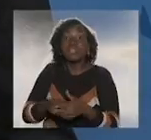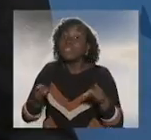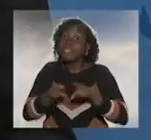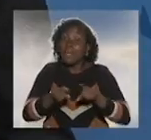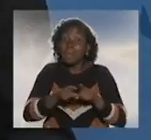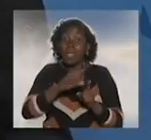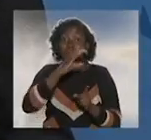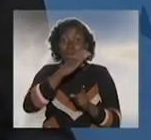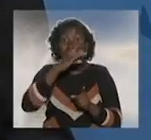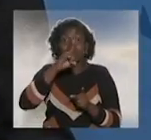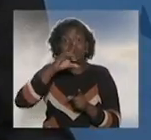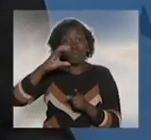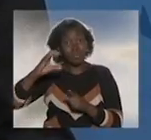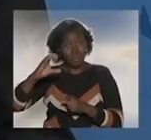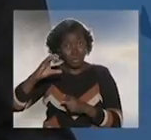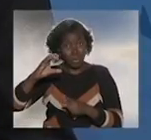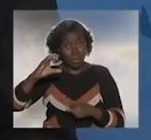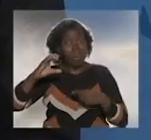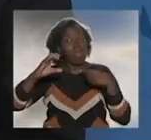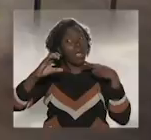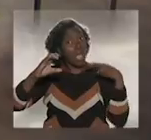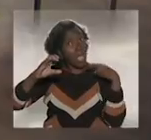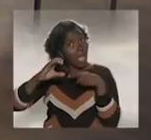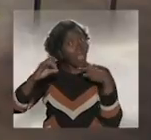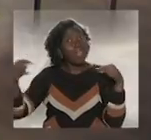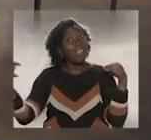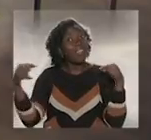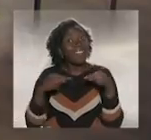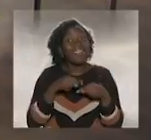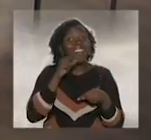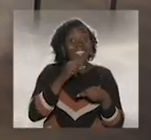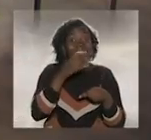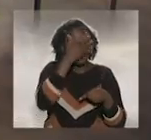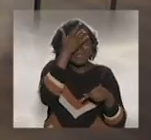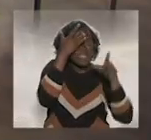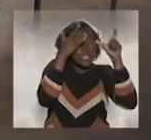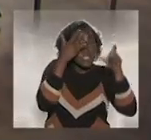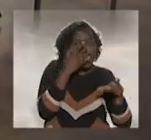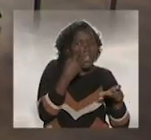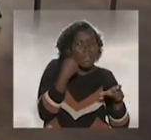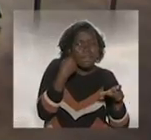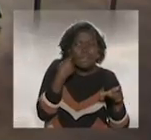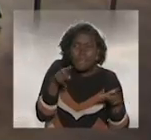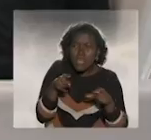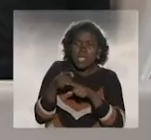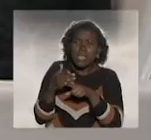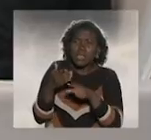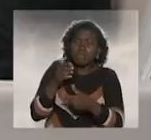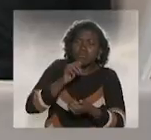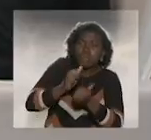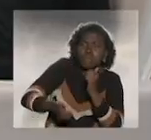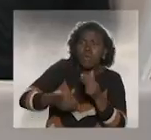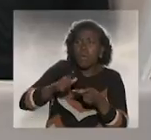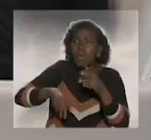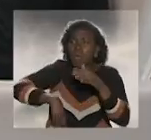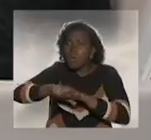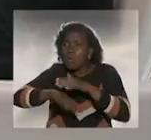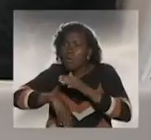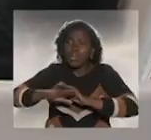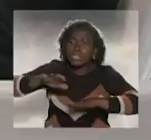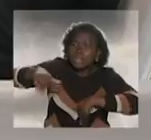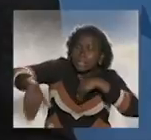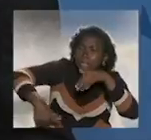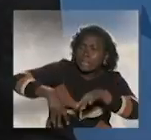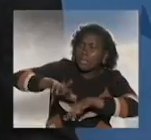o Código de Defesa do Consumidor, deputado. Sim, porque é a relação do sujeito ver uma modalidade, futebol, natação, vôlei,